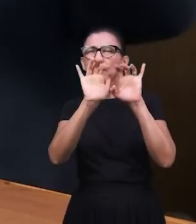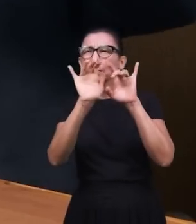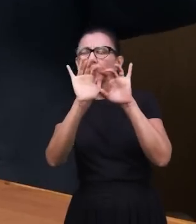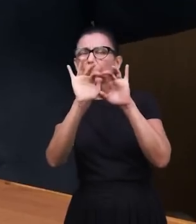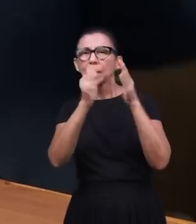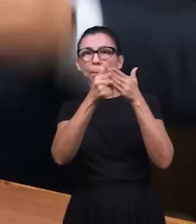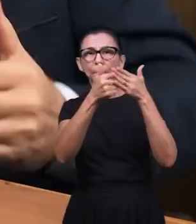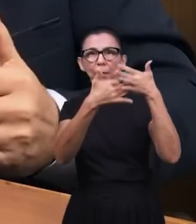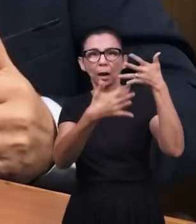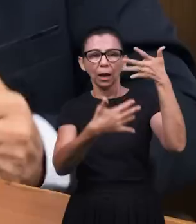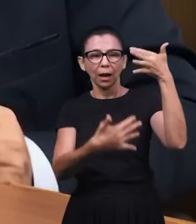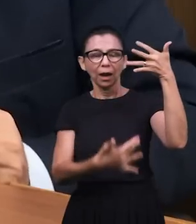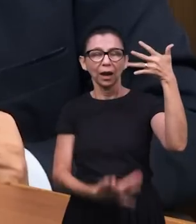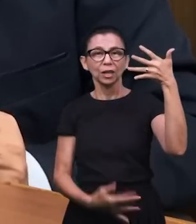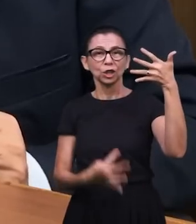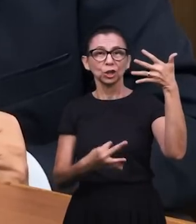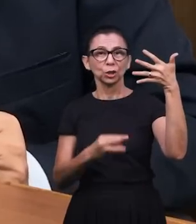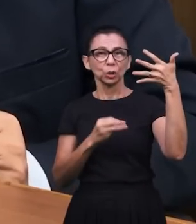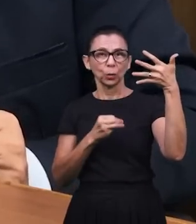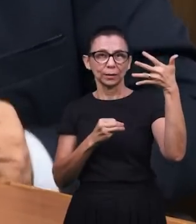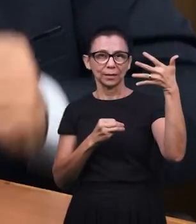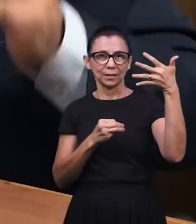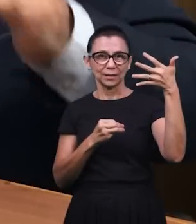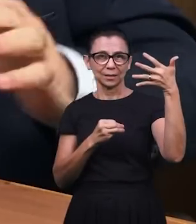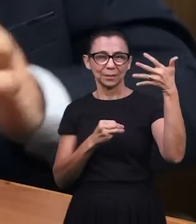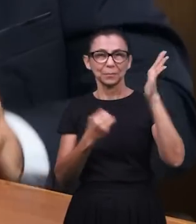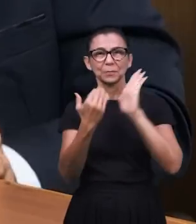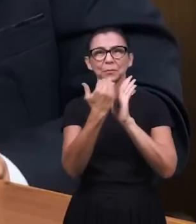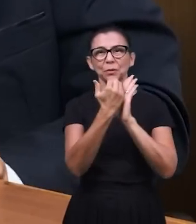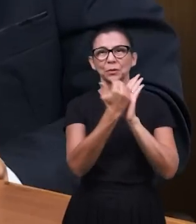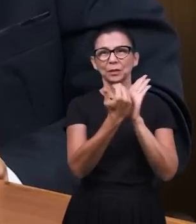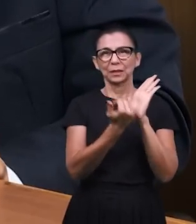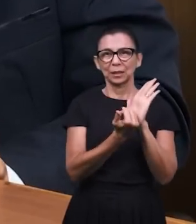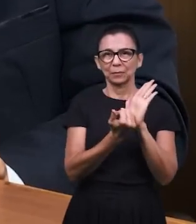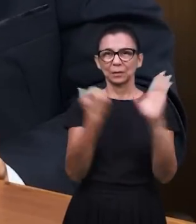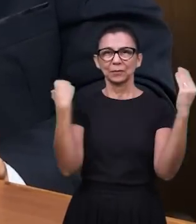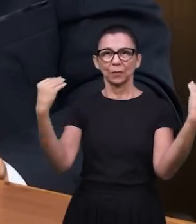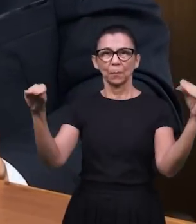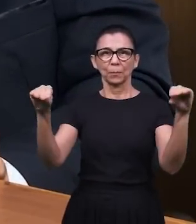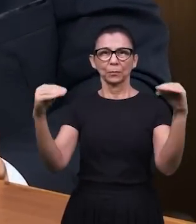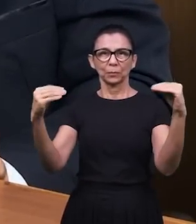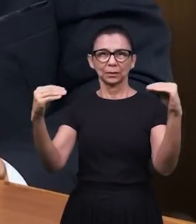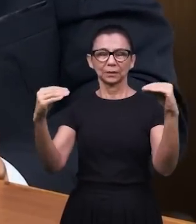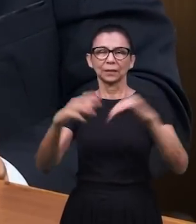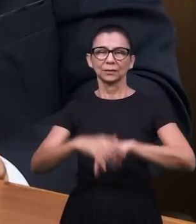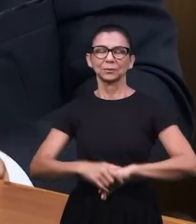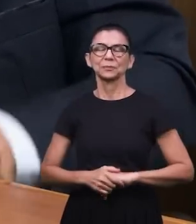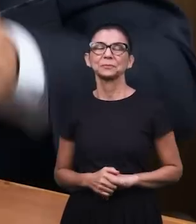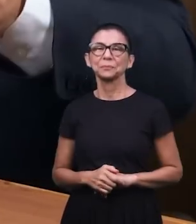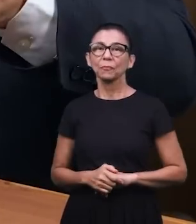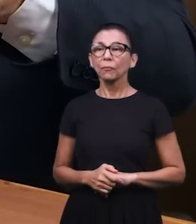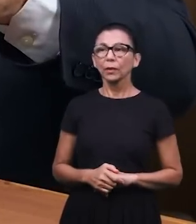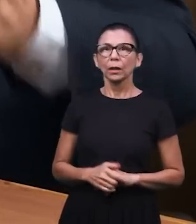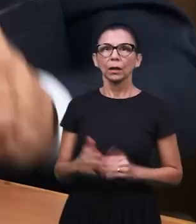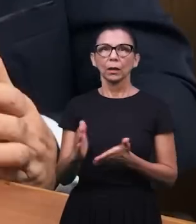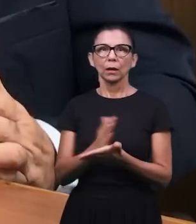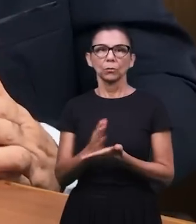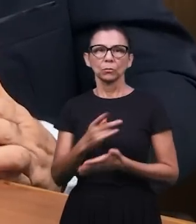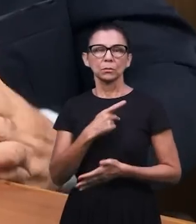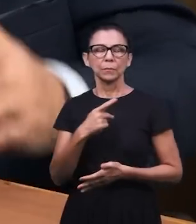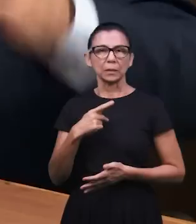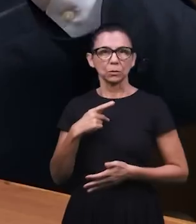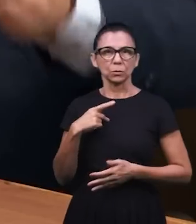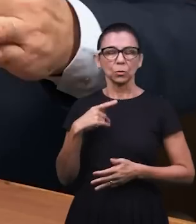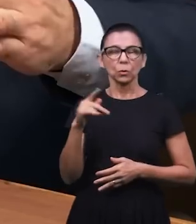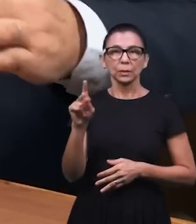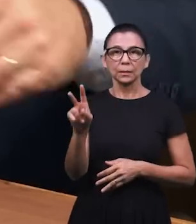Bíblicas, vai aparecer a relação de todos os Conversas Bíblicas que estão postados no nosso canal no YouTube. Tem muitos pastores, inclusive,